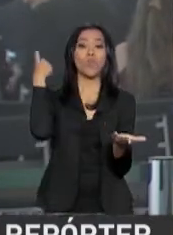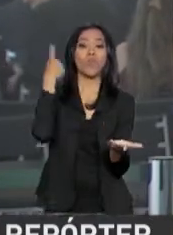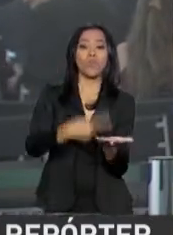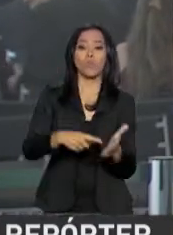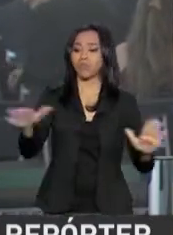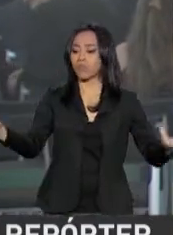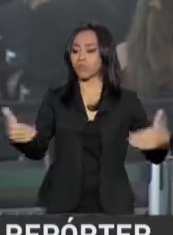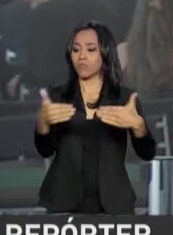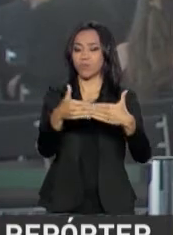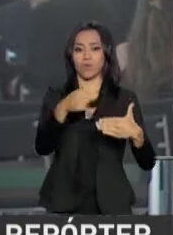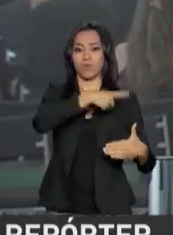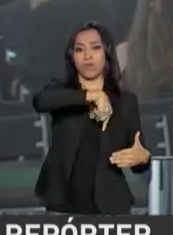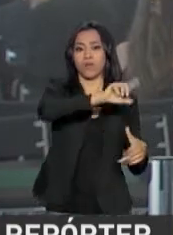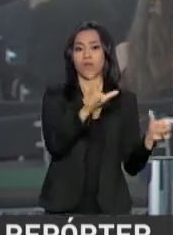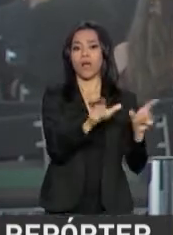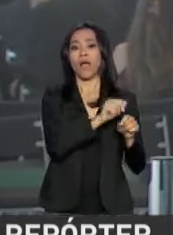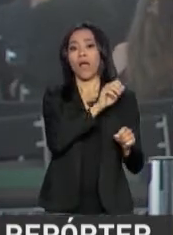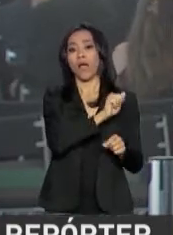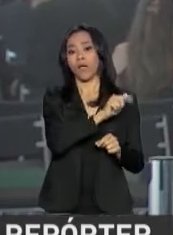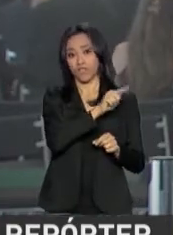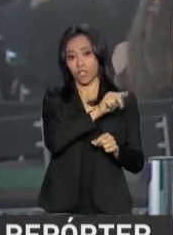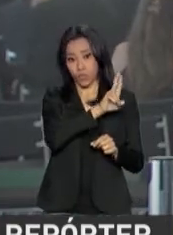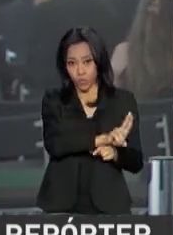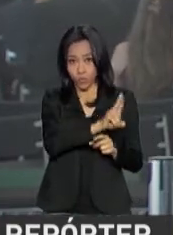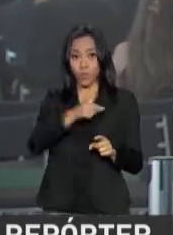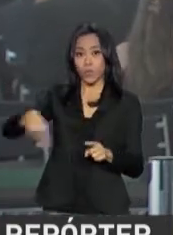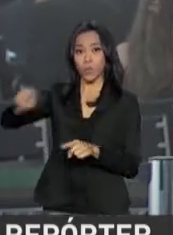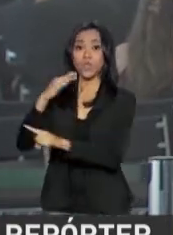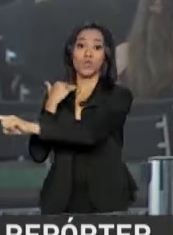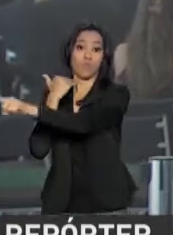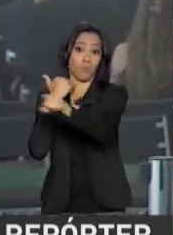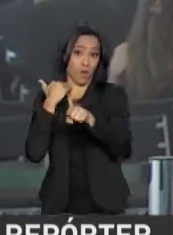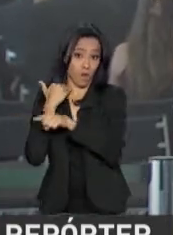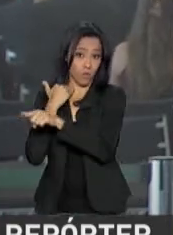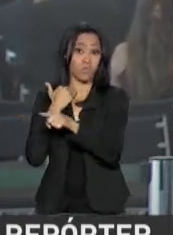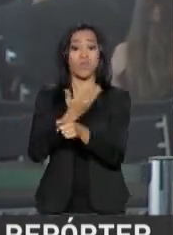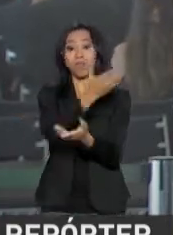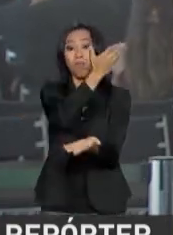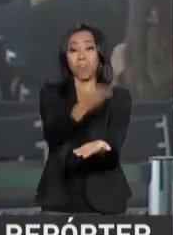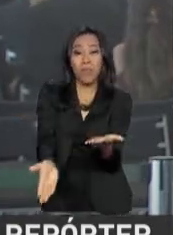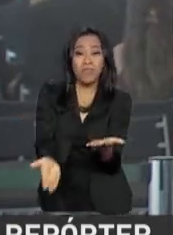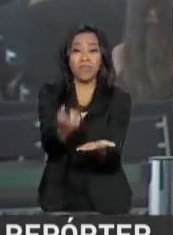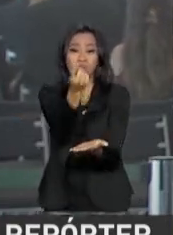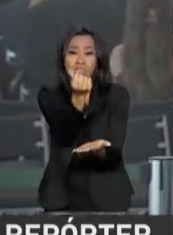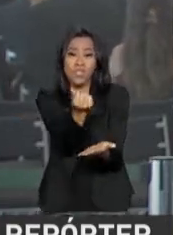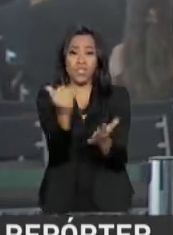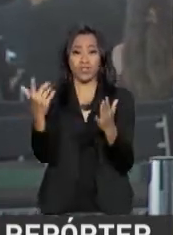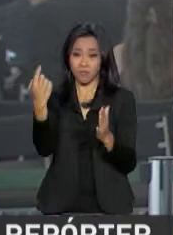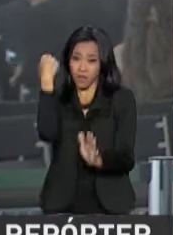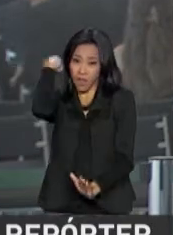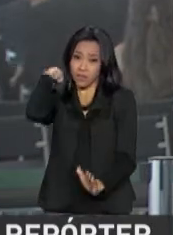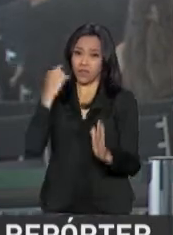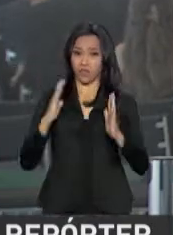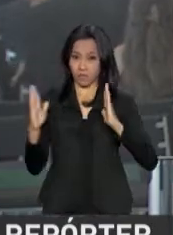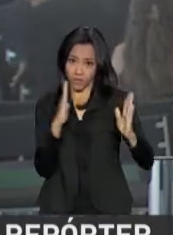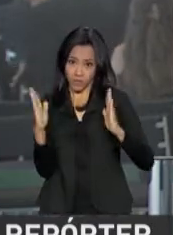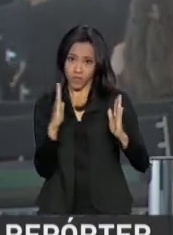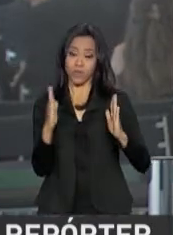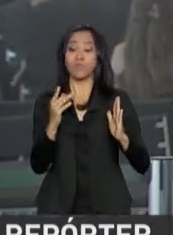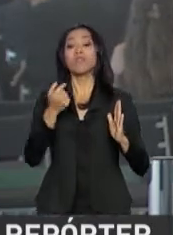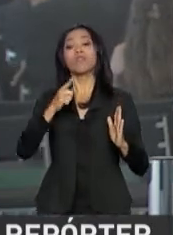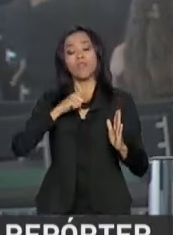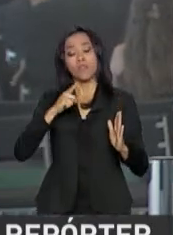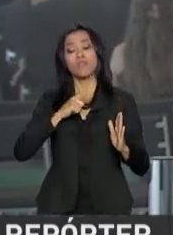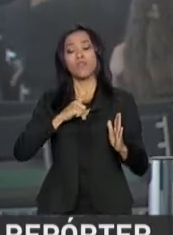da união entre bancos e clientes sobre as perdas na correção da poupança daquele período têm direito à indenização